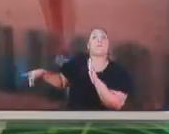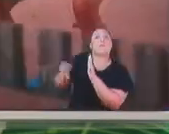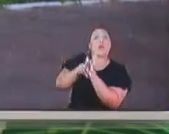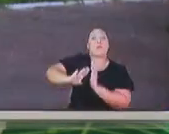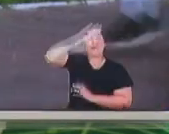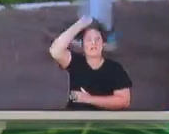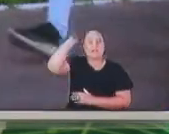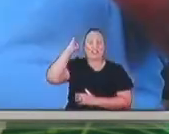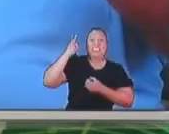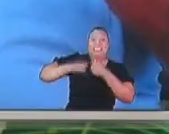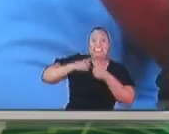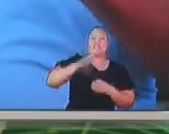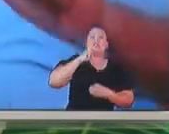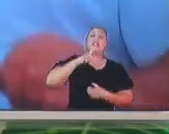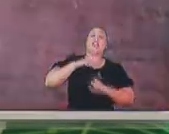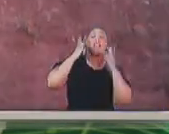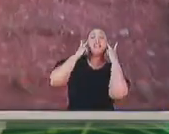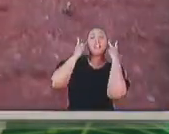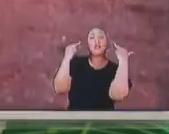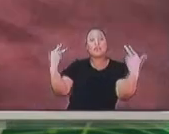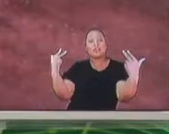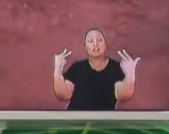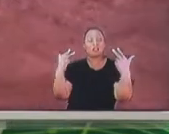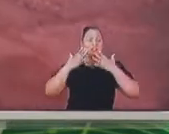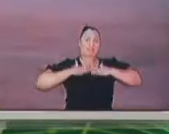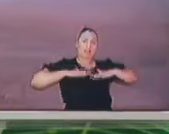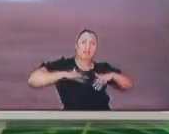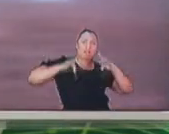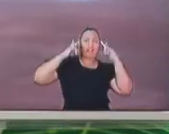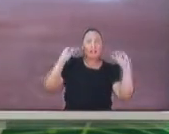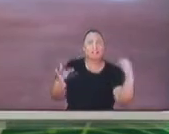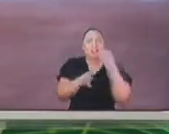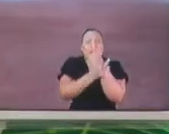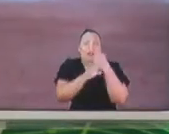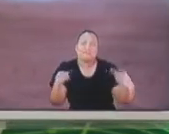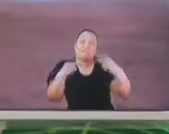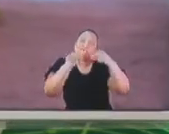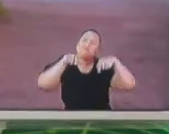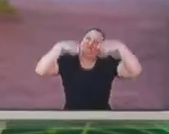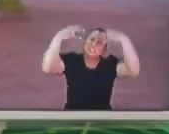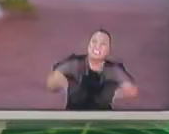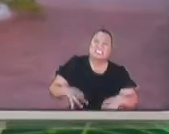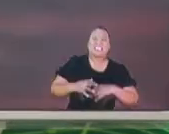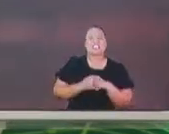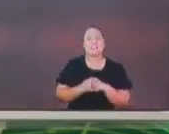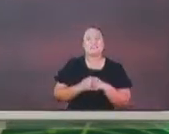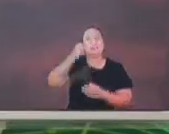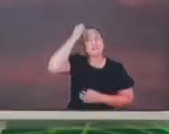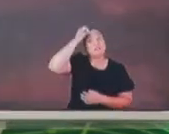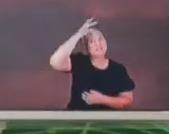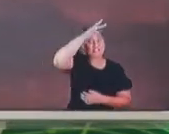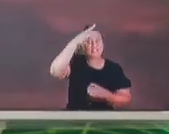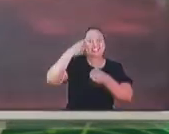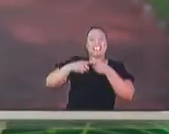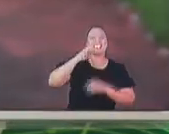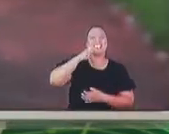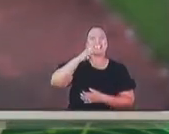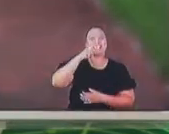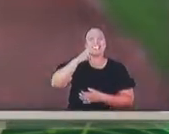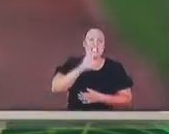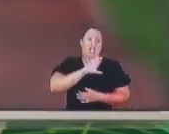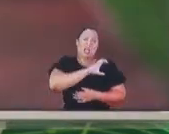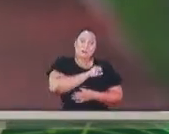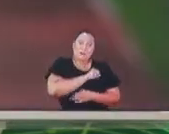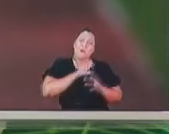e que centenas de crianças participaram dos projetos sociais Bombeiros do Futuro e também Luz do Amanhã da Polícia Militar, realizado